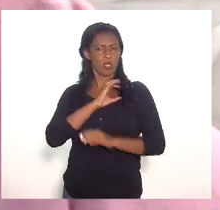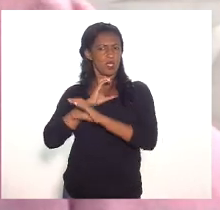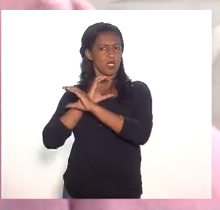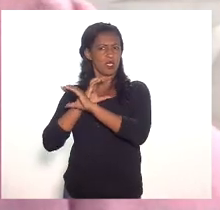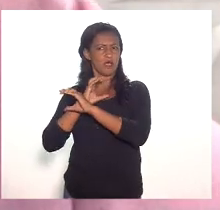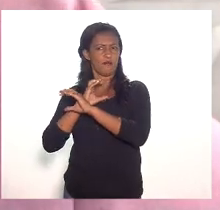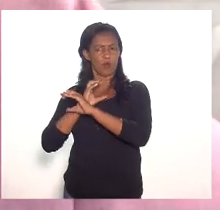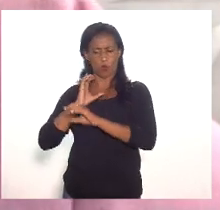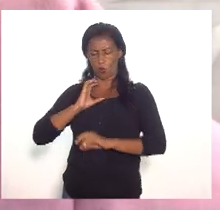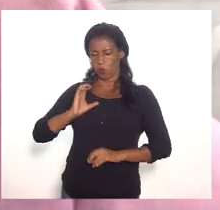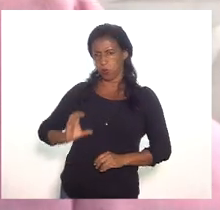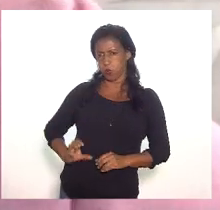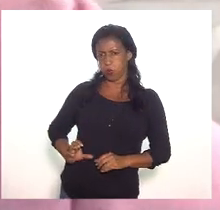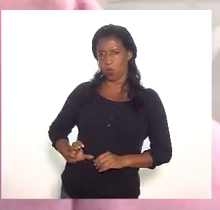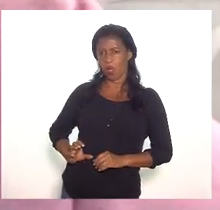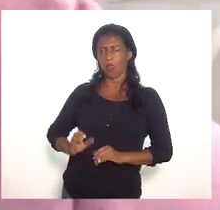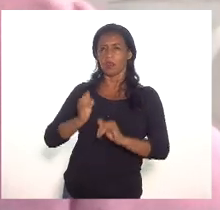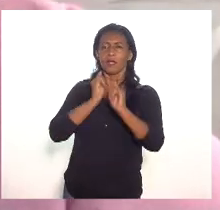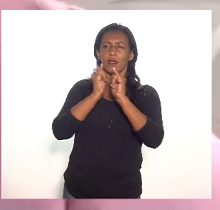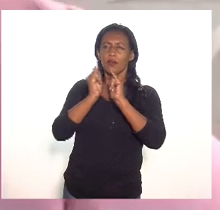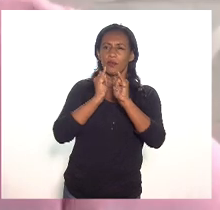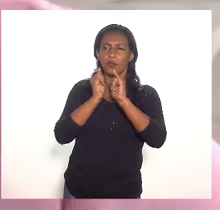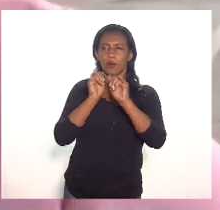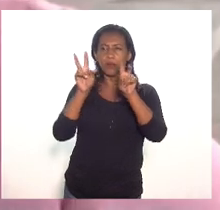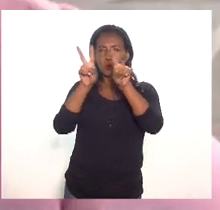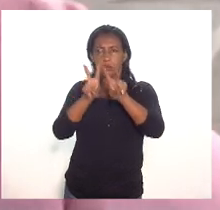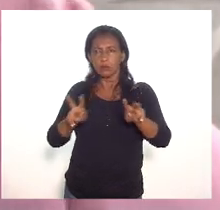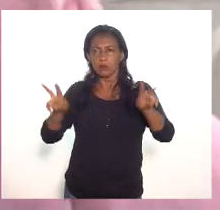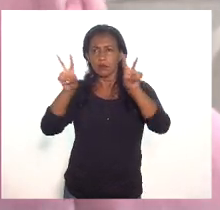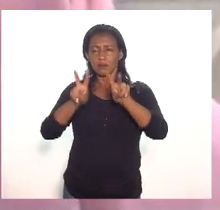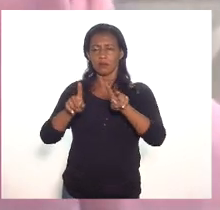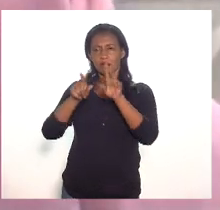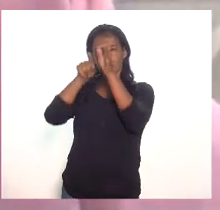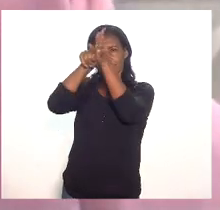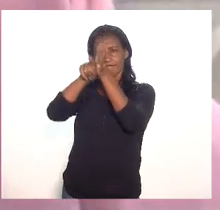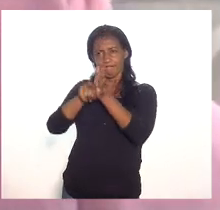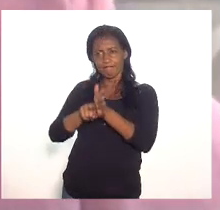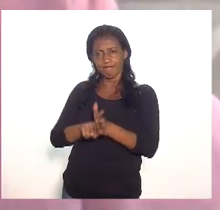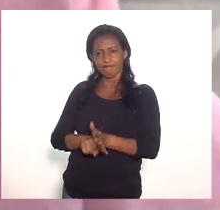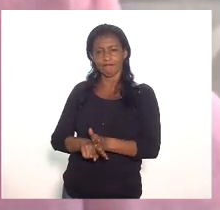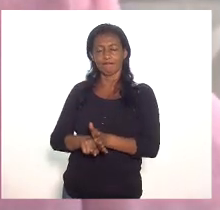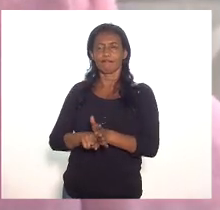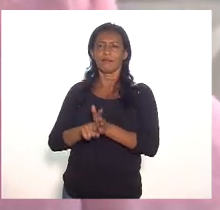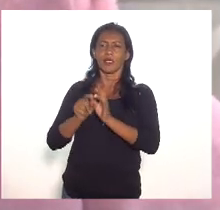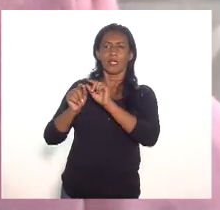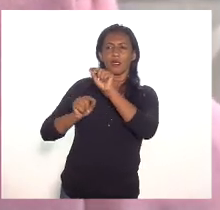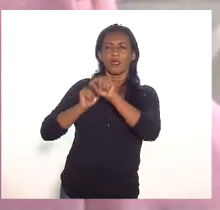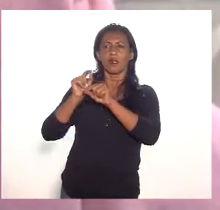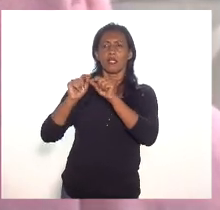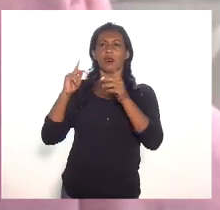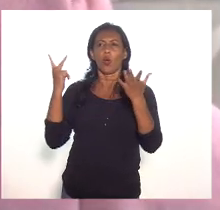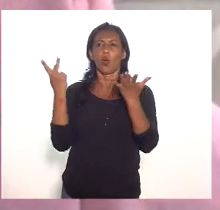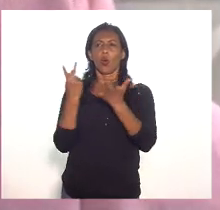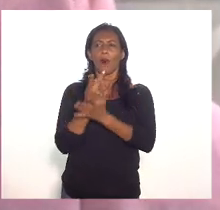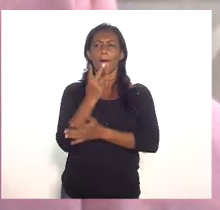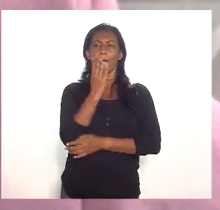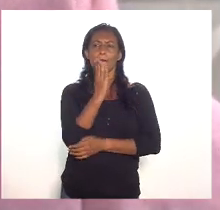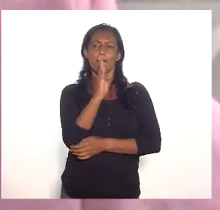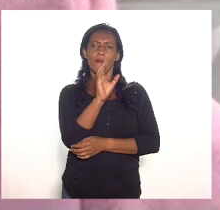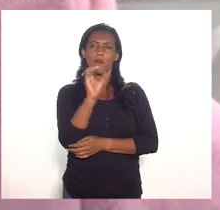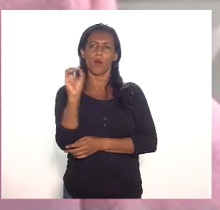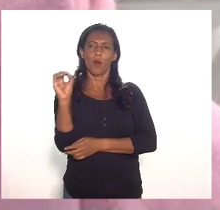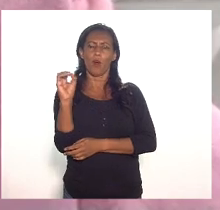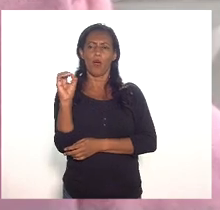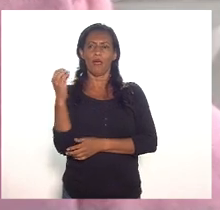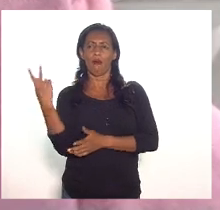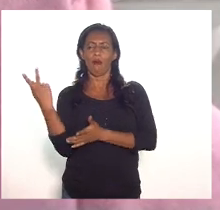dados estatísticos que nos permitem analisar as hipóteses das ocorrências criminais e, a partir